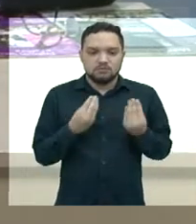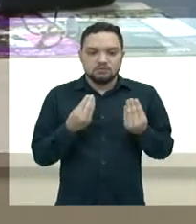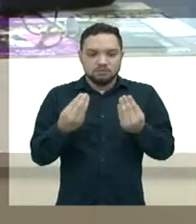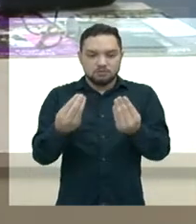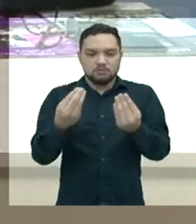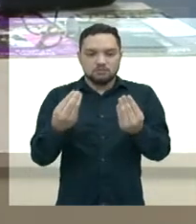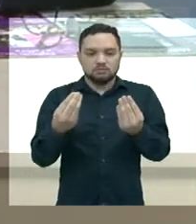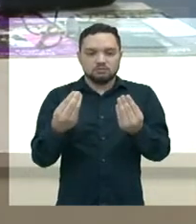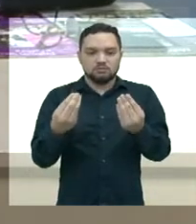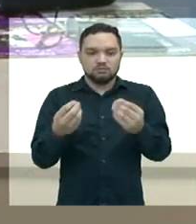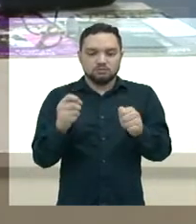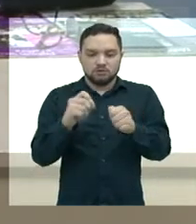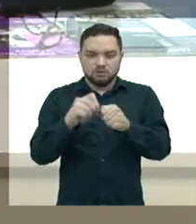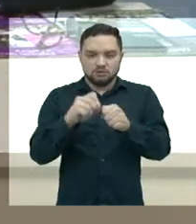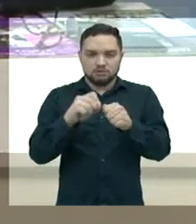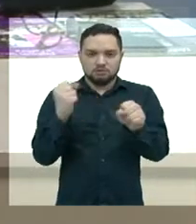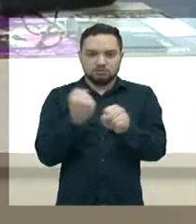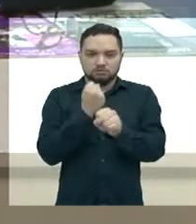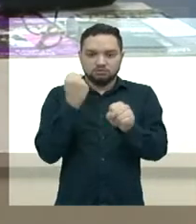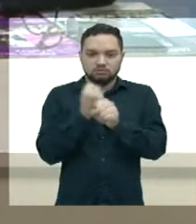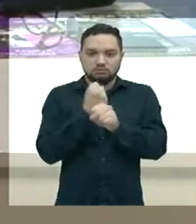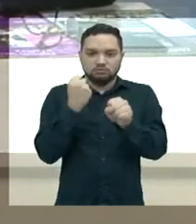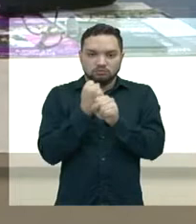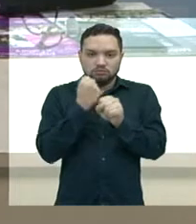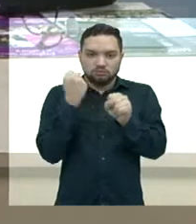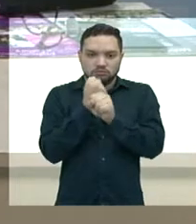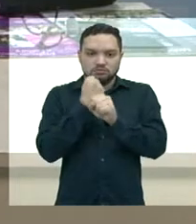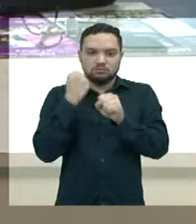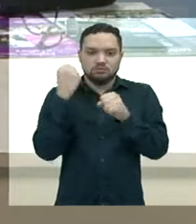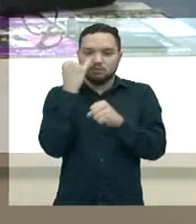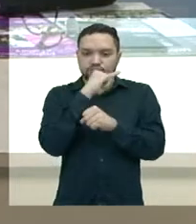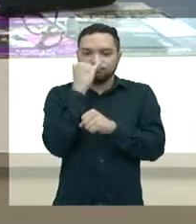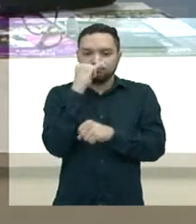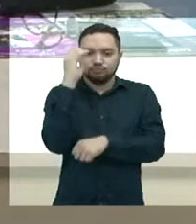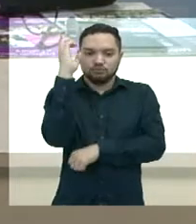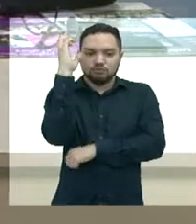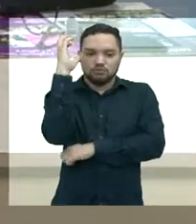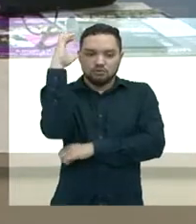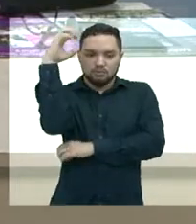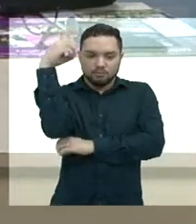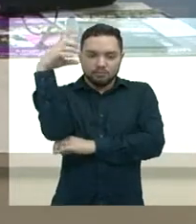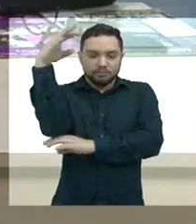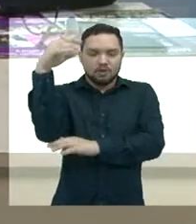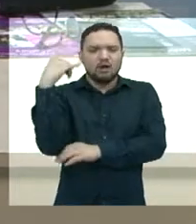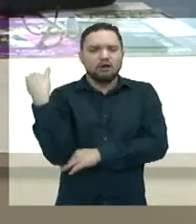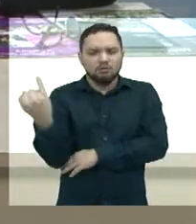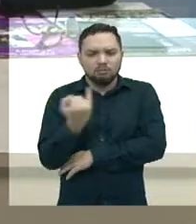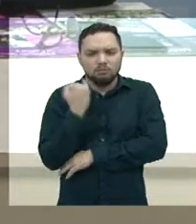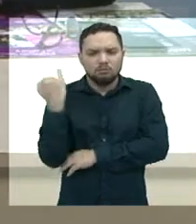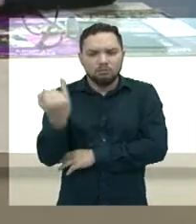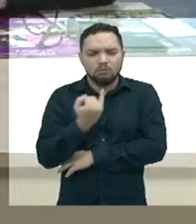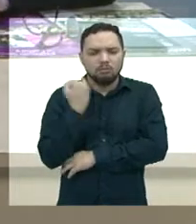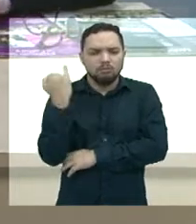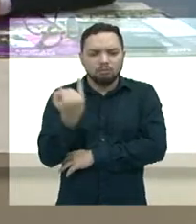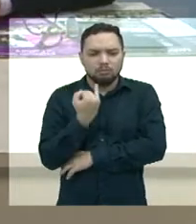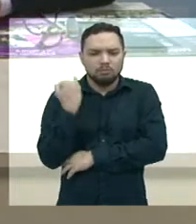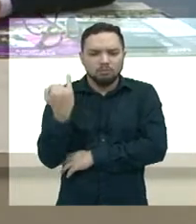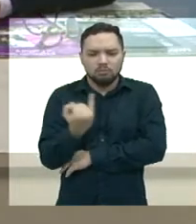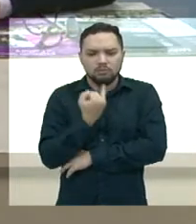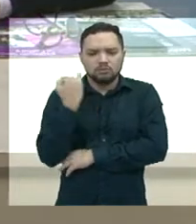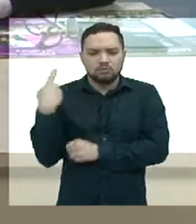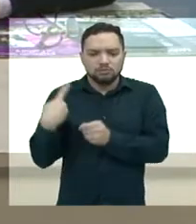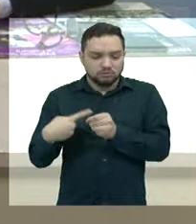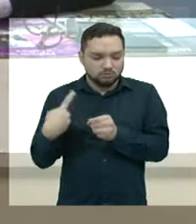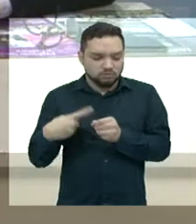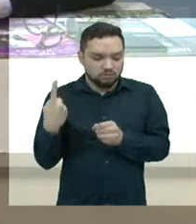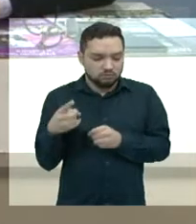rede elétrica, projetar a rede elétrica e levar este importante serviço à população nos locais mais distantes